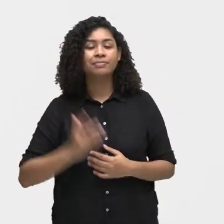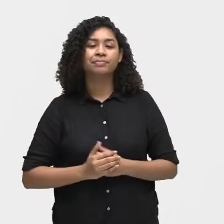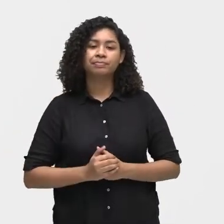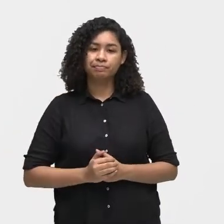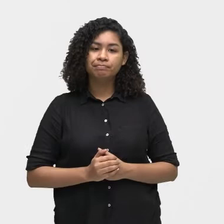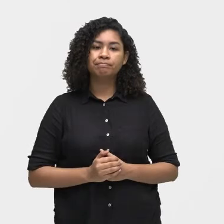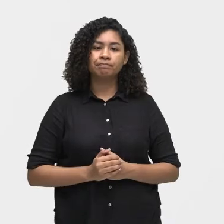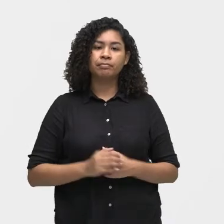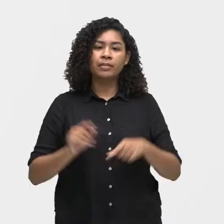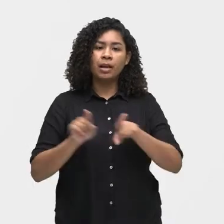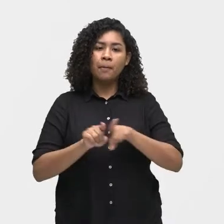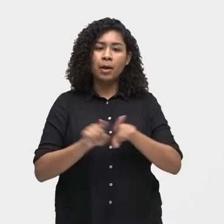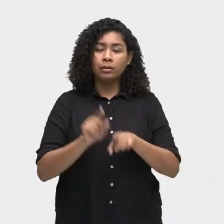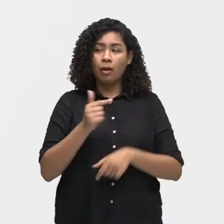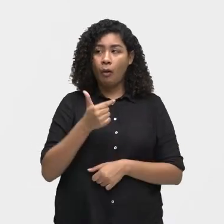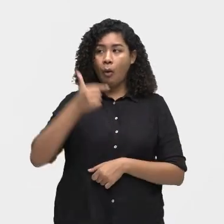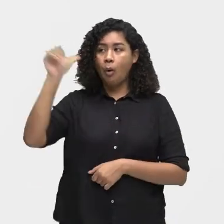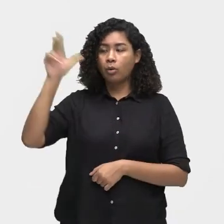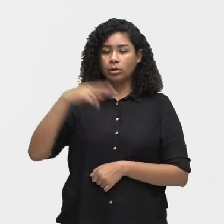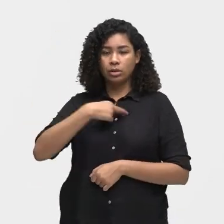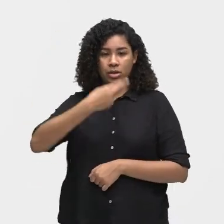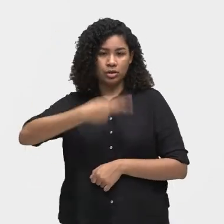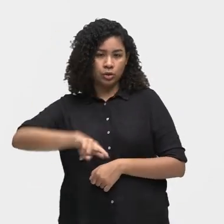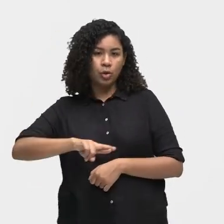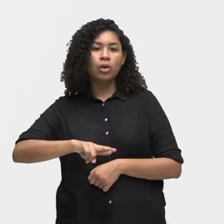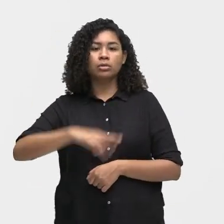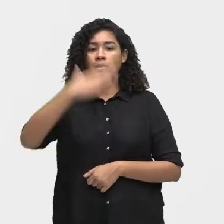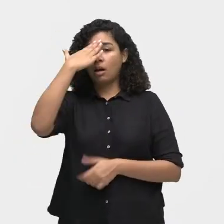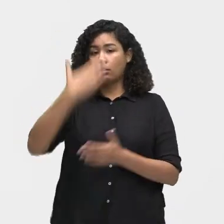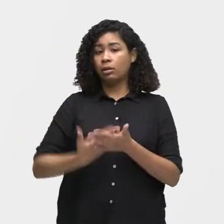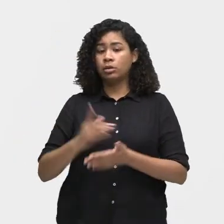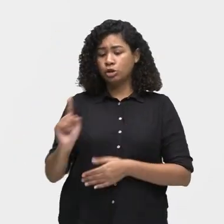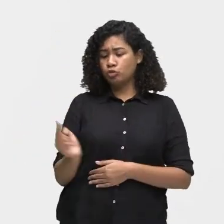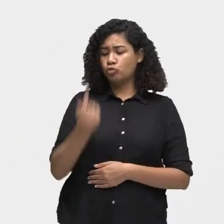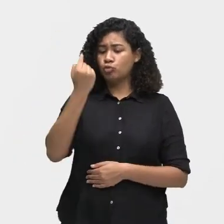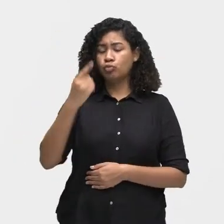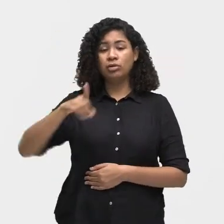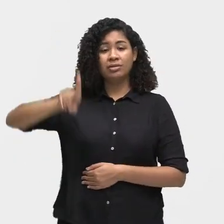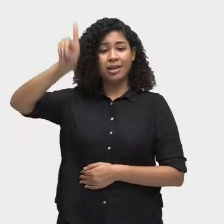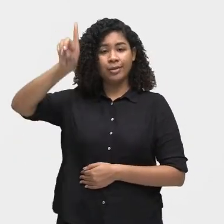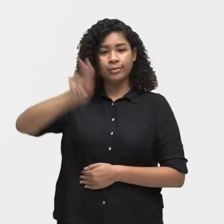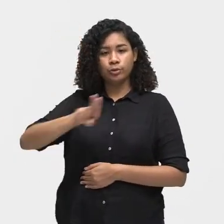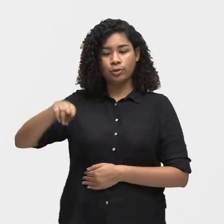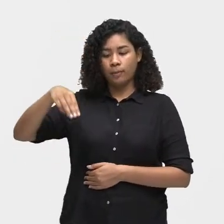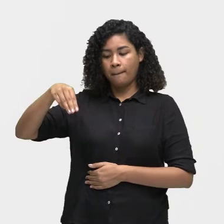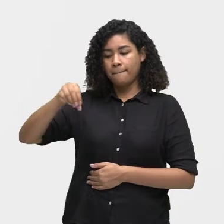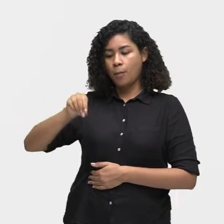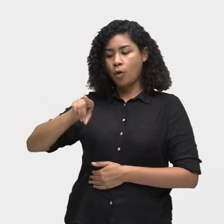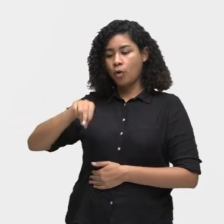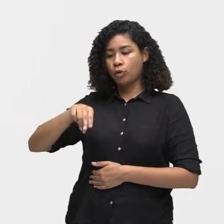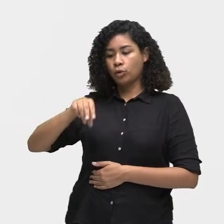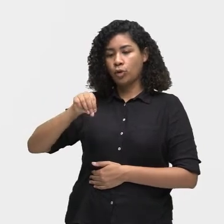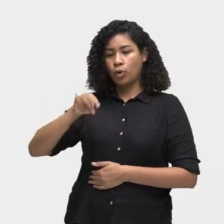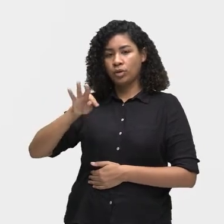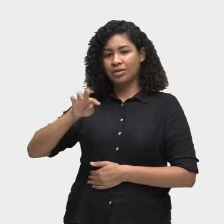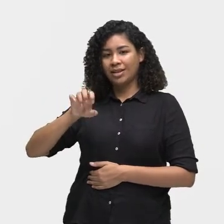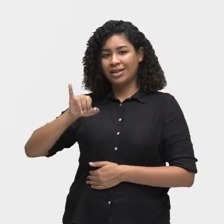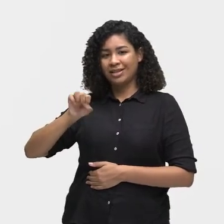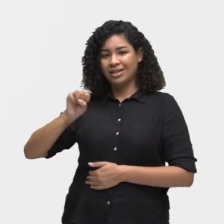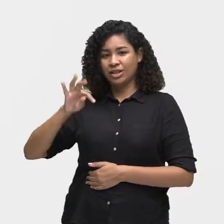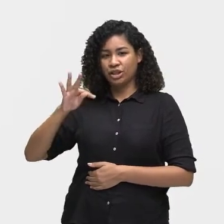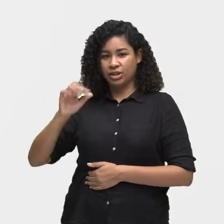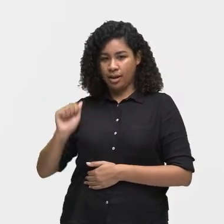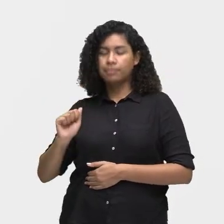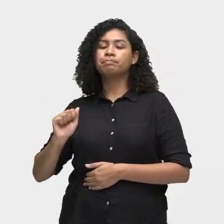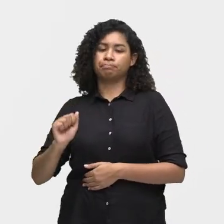Que são das religiões monoteístas, que é o quê? A divindade é o bem e o mal provém das entidades